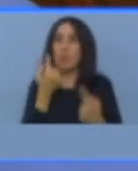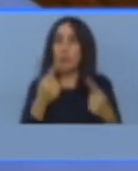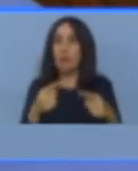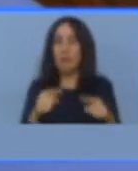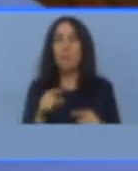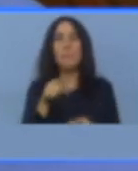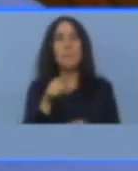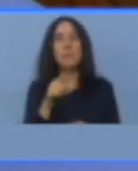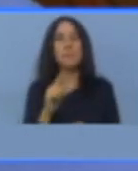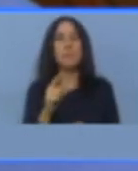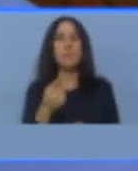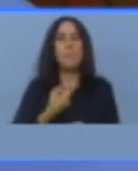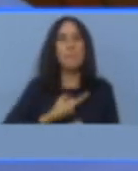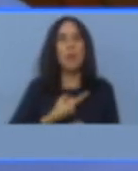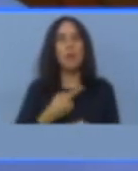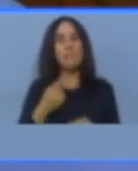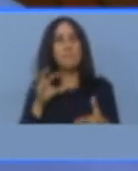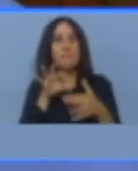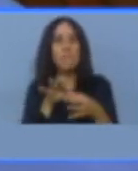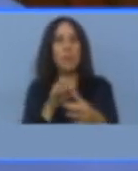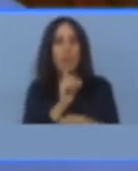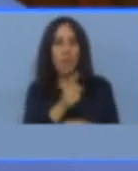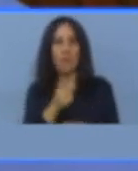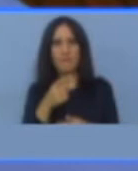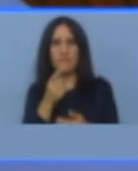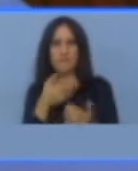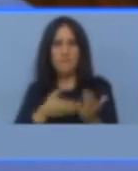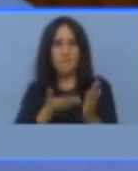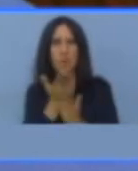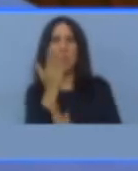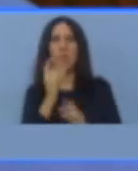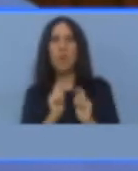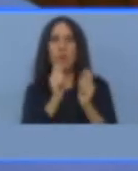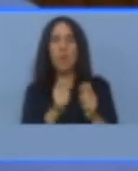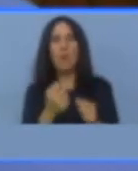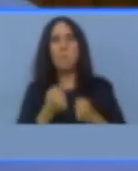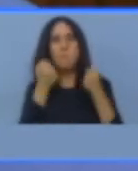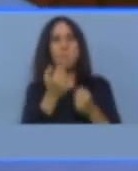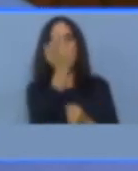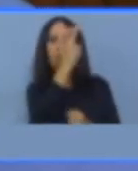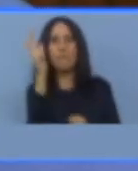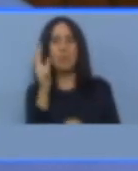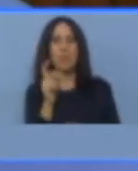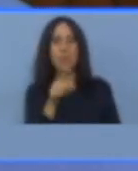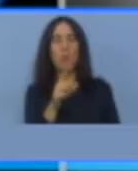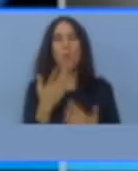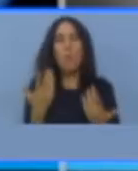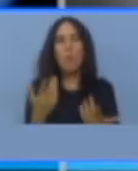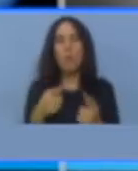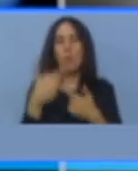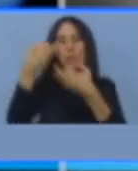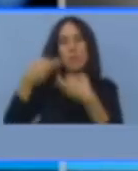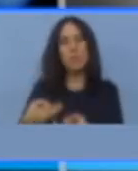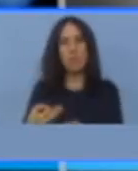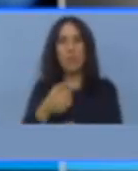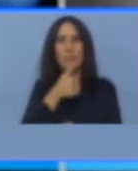mas isso não tem que ter lá articulado ou ligado a um rótulo de incapacidade para o resto da vida, ou muito menos de dignidade